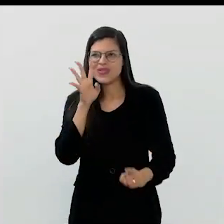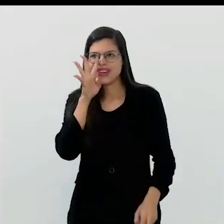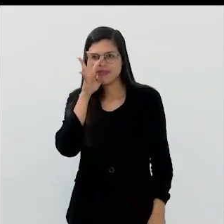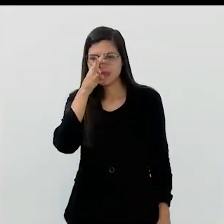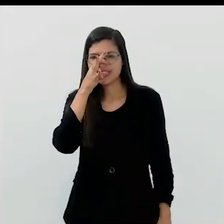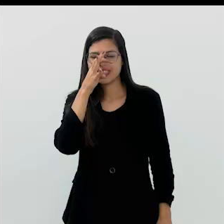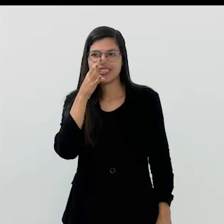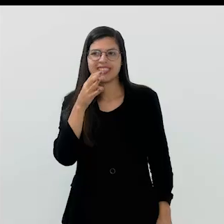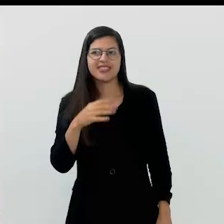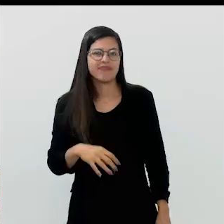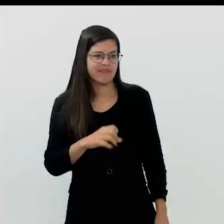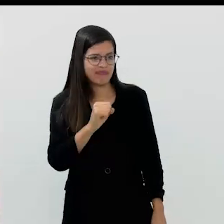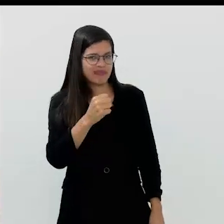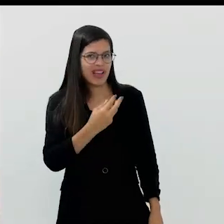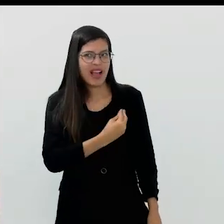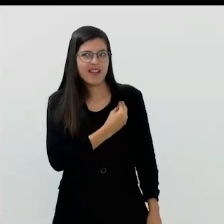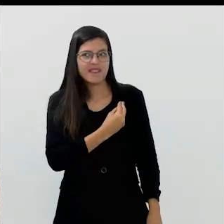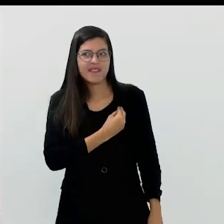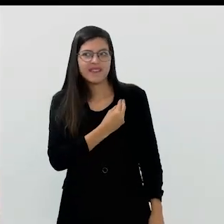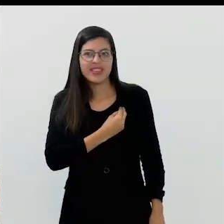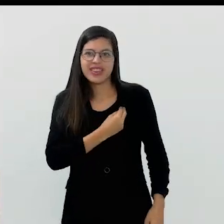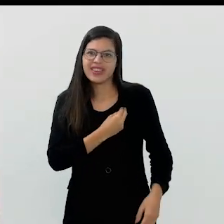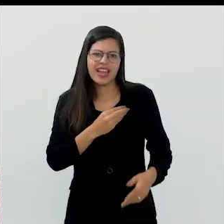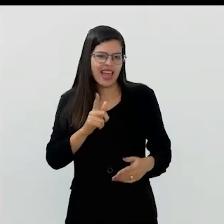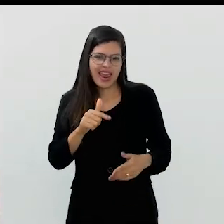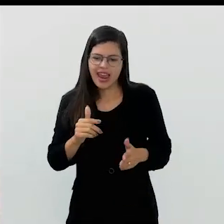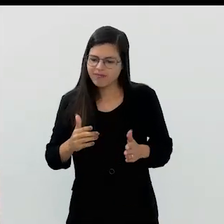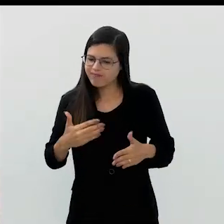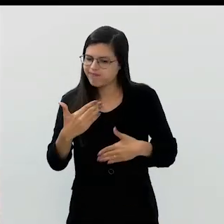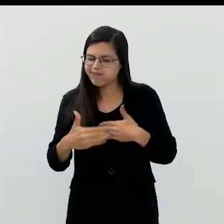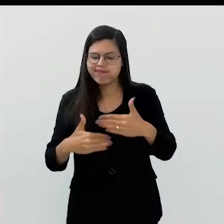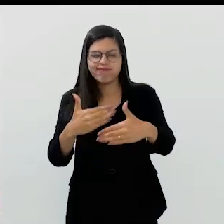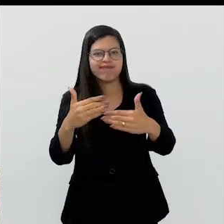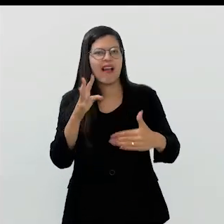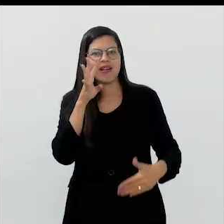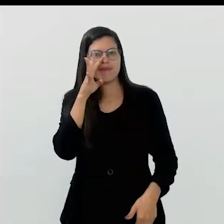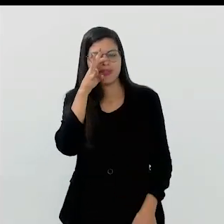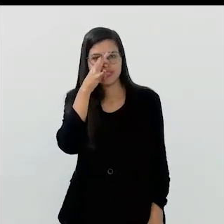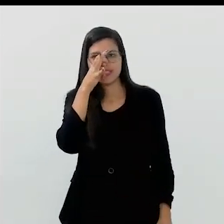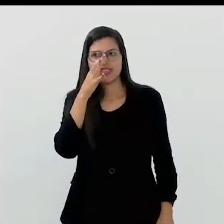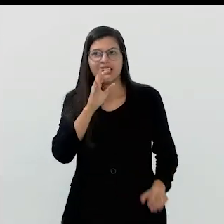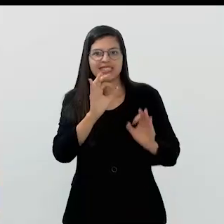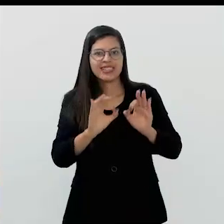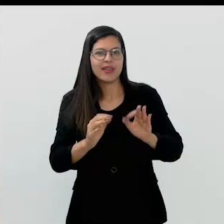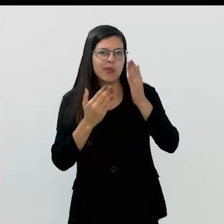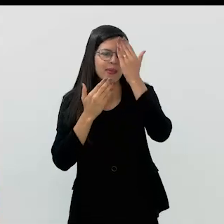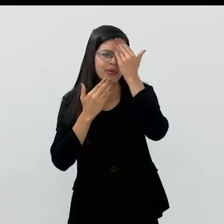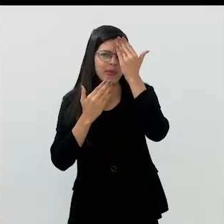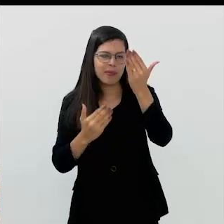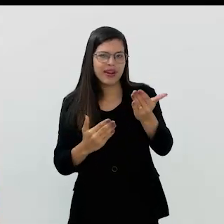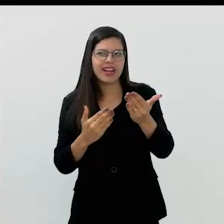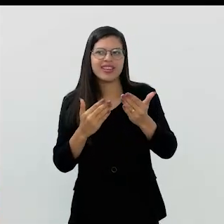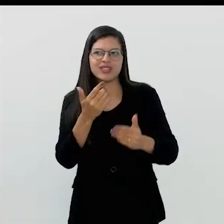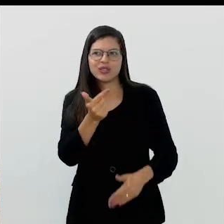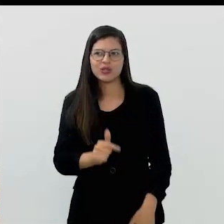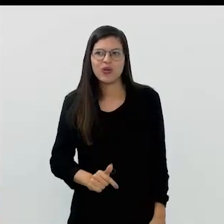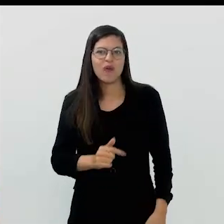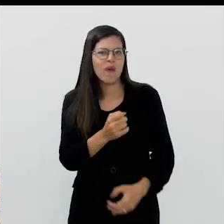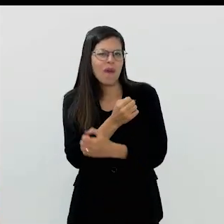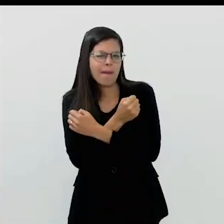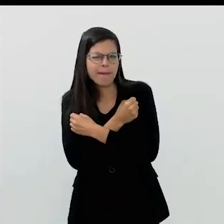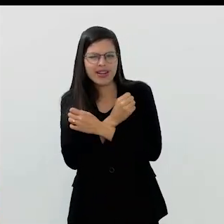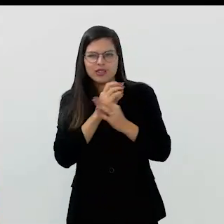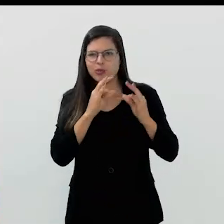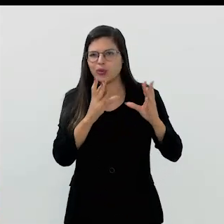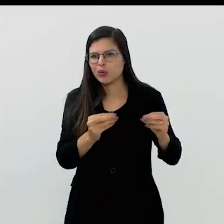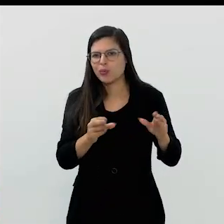mas a vida é uma eterna caminhada, né? É isso. Tá certo, Alex. Muito obrigado mais uma vez. Eu que Mande um agradeço. abraço